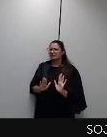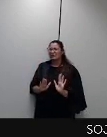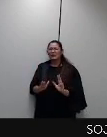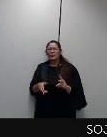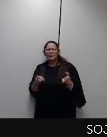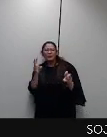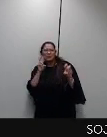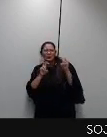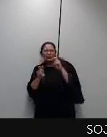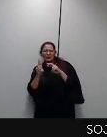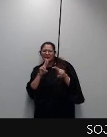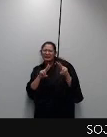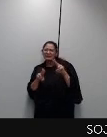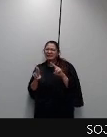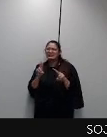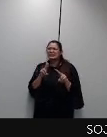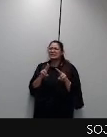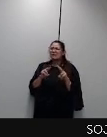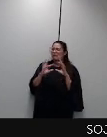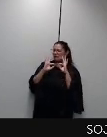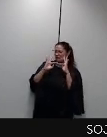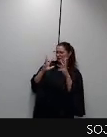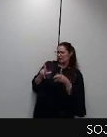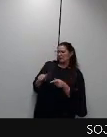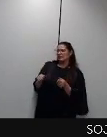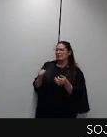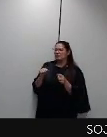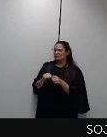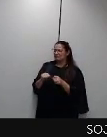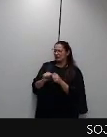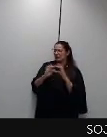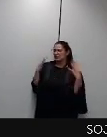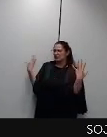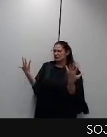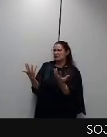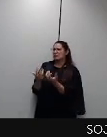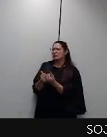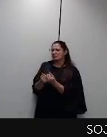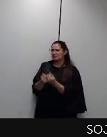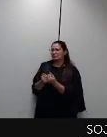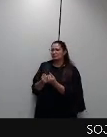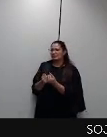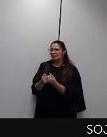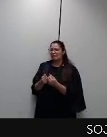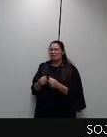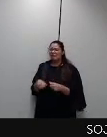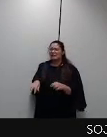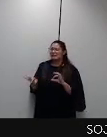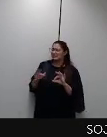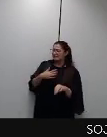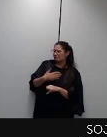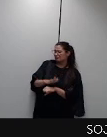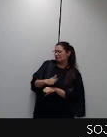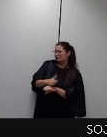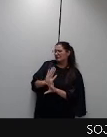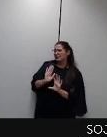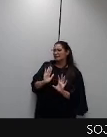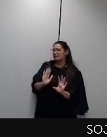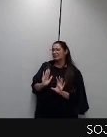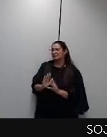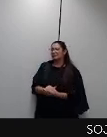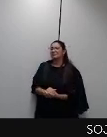rigorosamente punitiva alcoolismo essa prática o valo